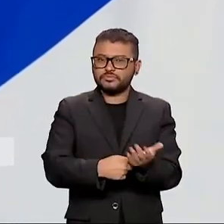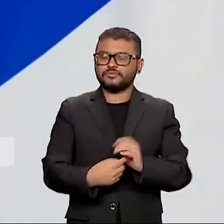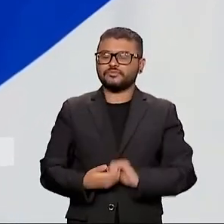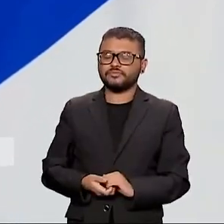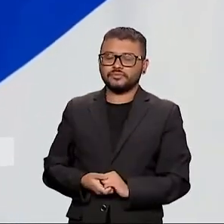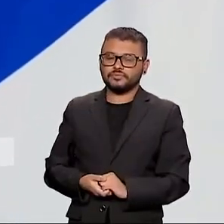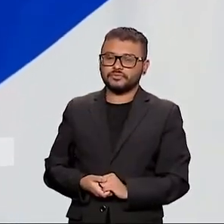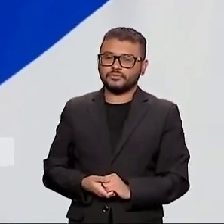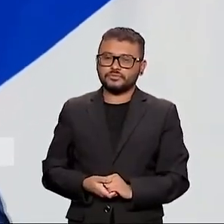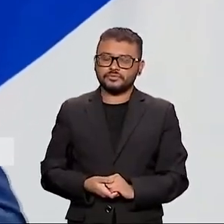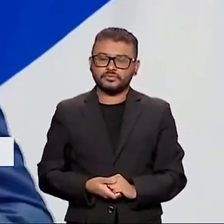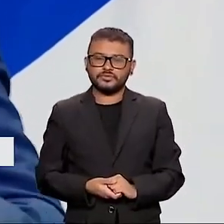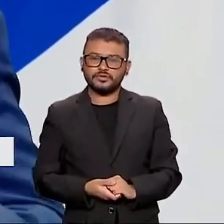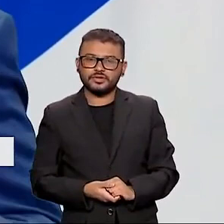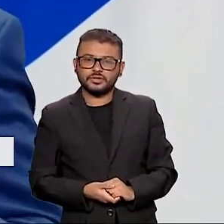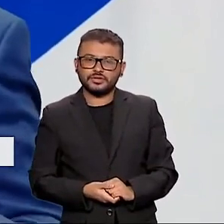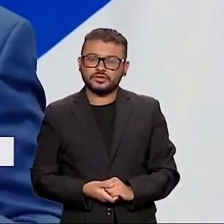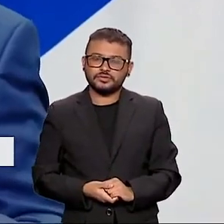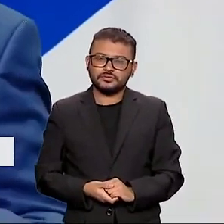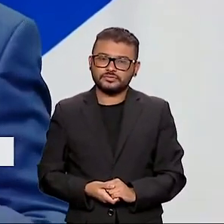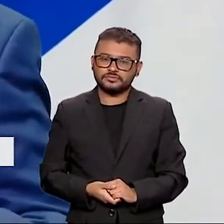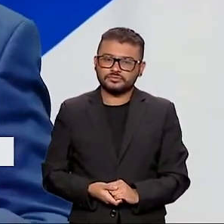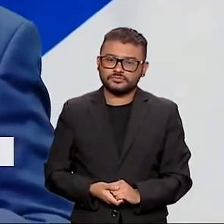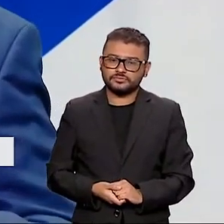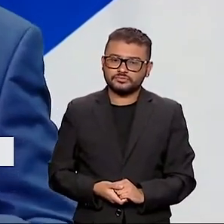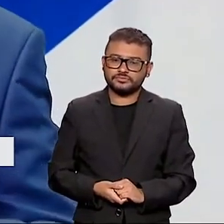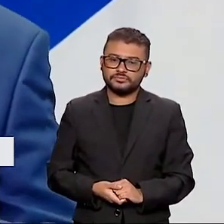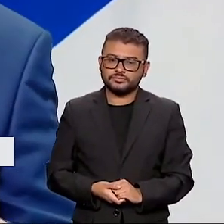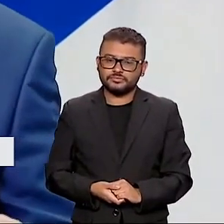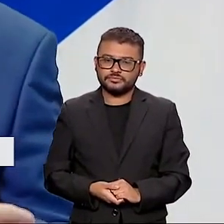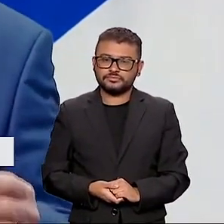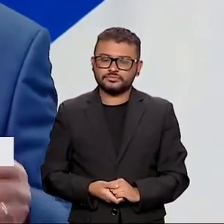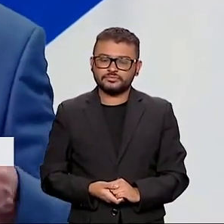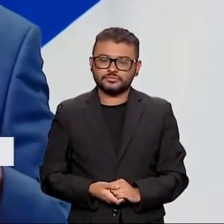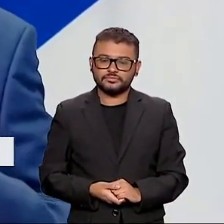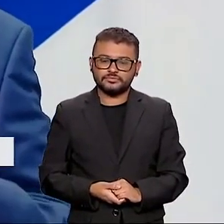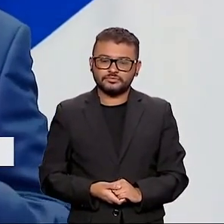Bonjour Monsieur le Président. Lisa Villy de...